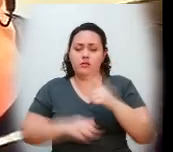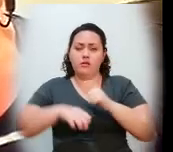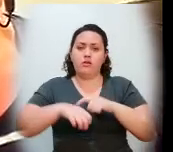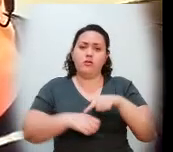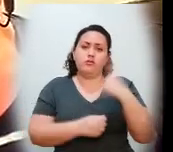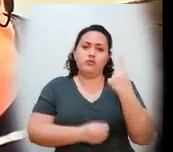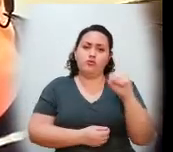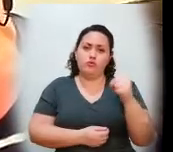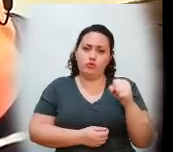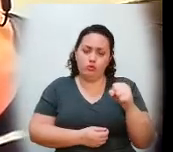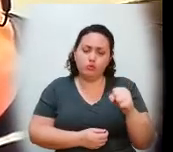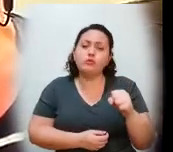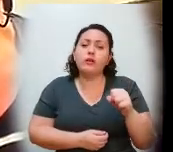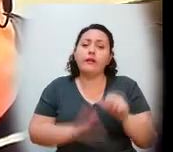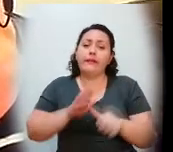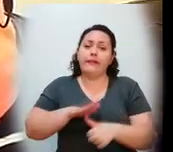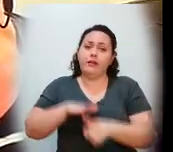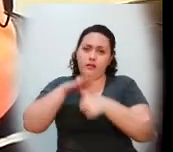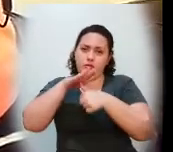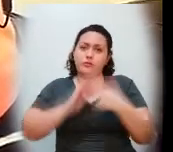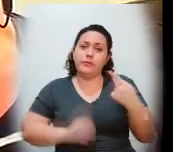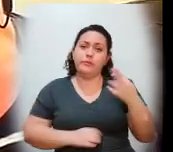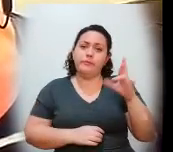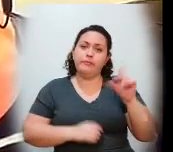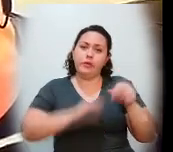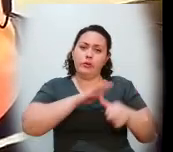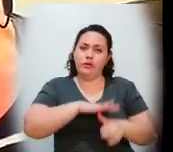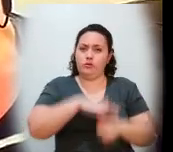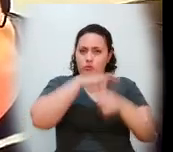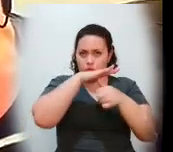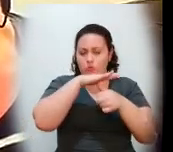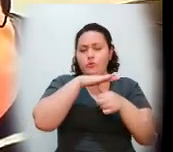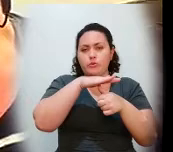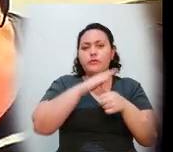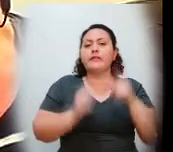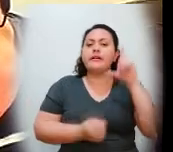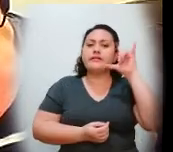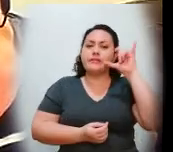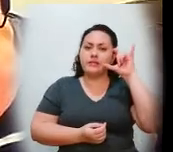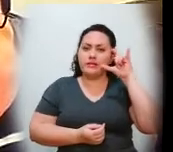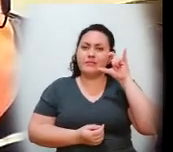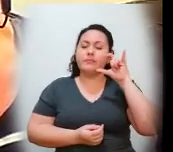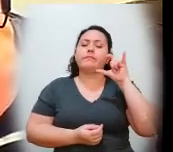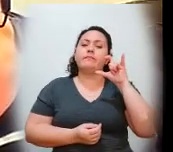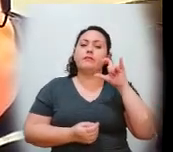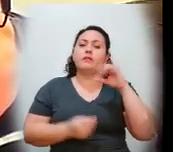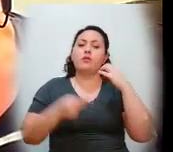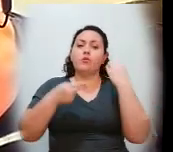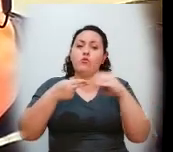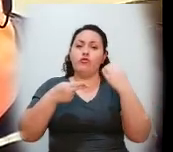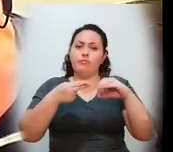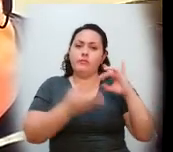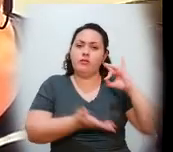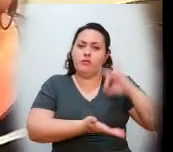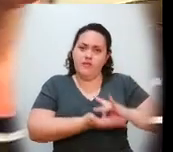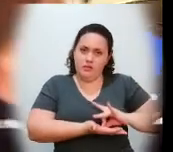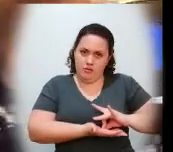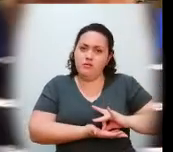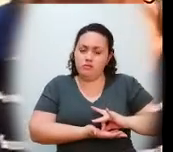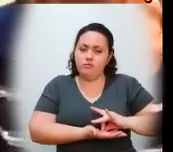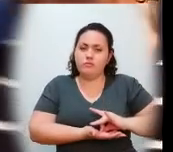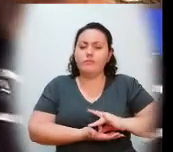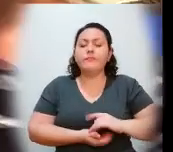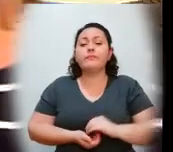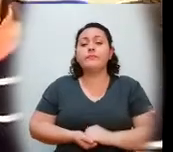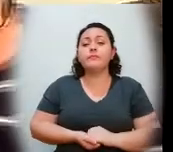18 horas, a reitora e a pró-reitora, pelo o Instagram da UFEXPO Oficial, elas